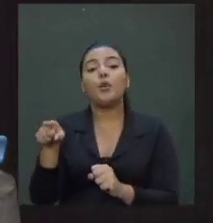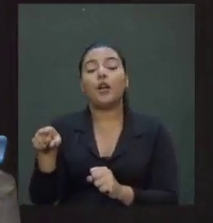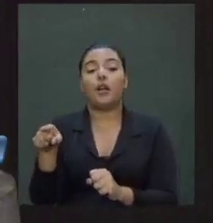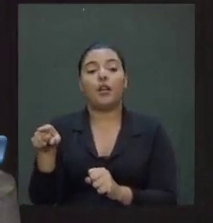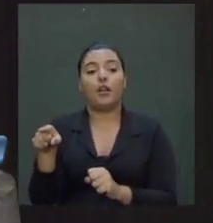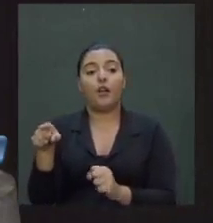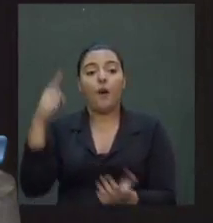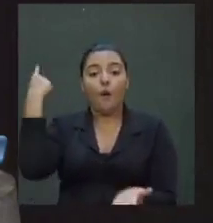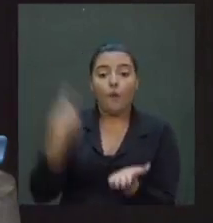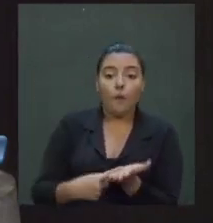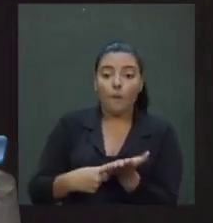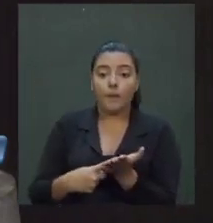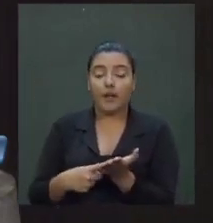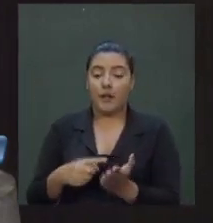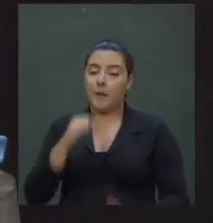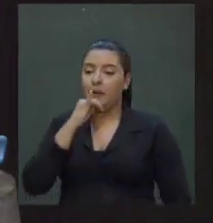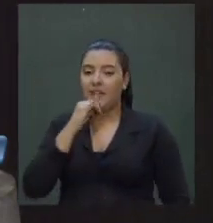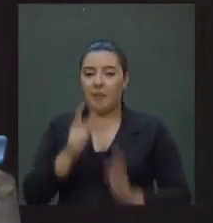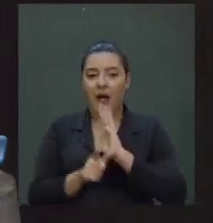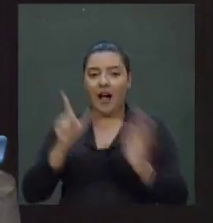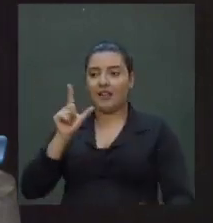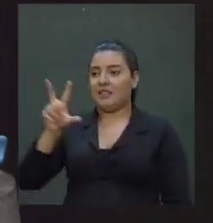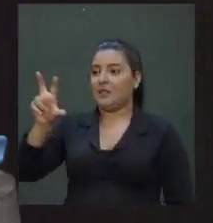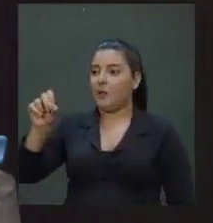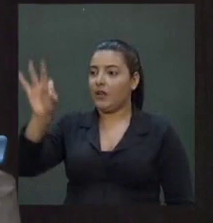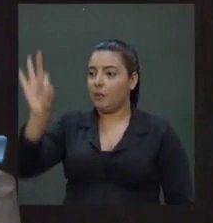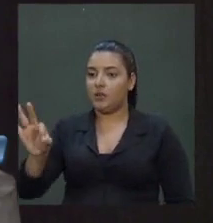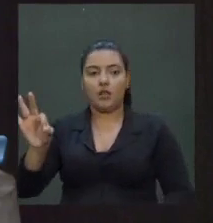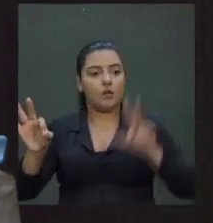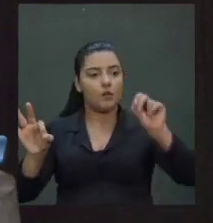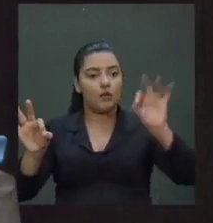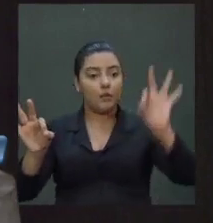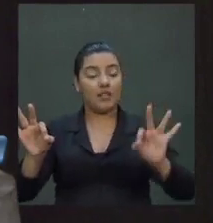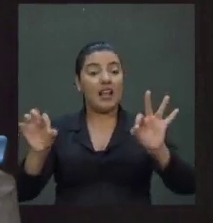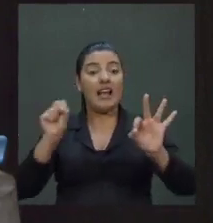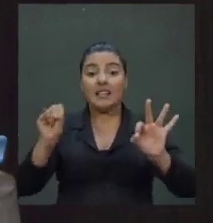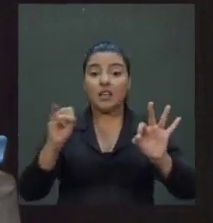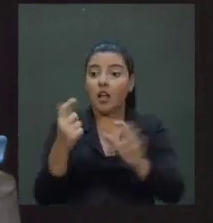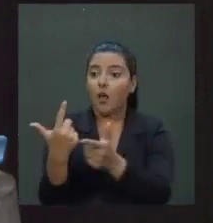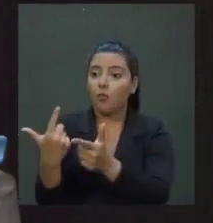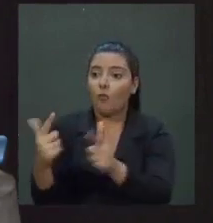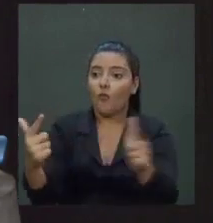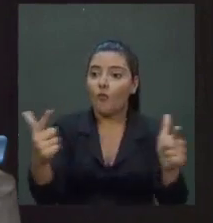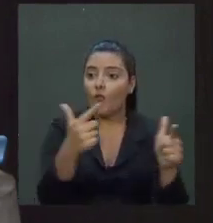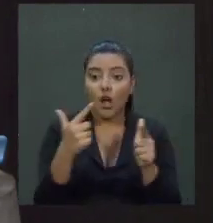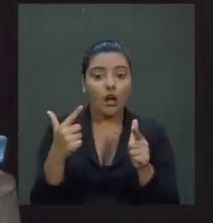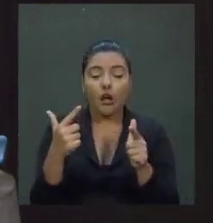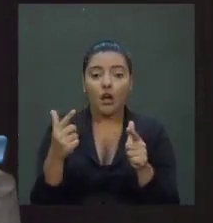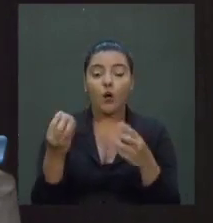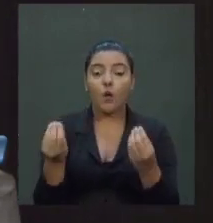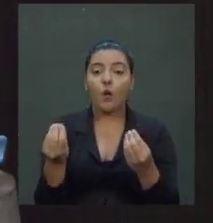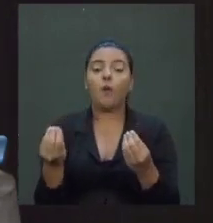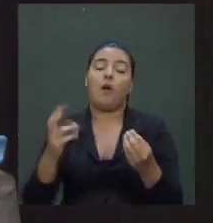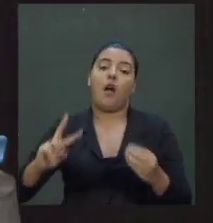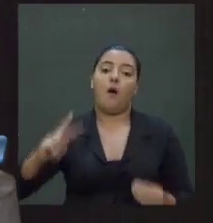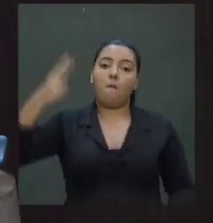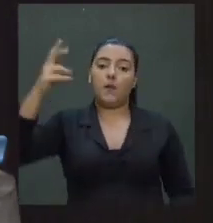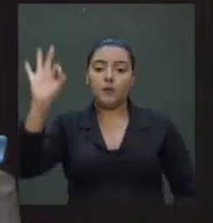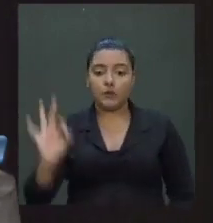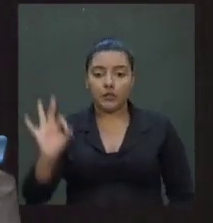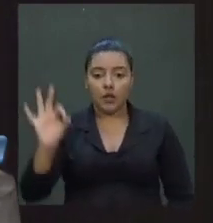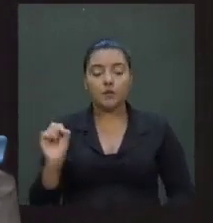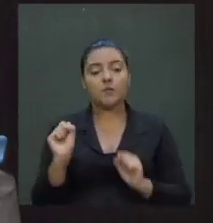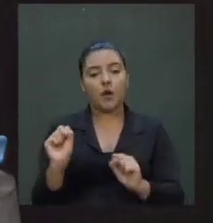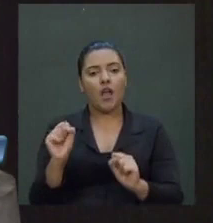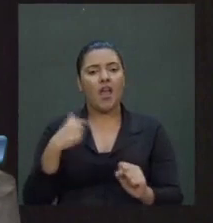de cumprir o percentual que a lei determina de 50% de servidores efetivos.